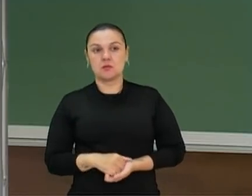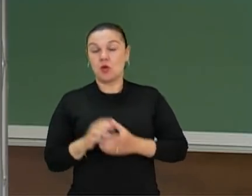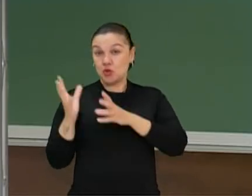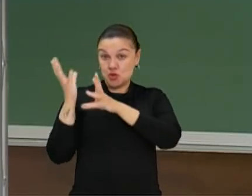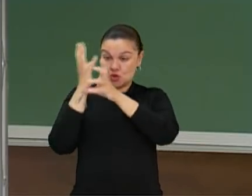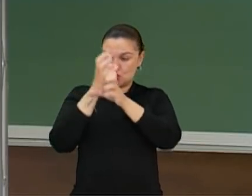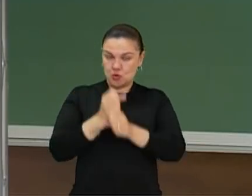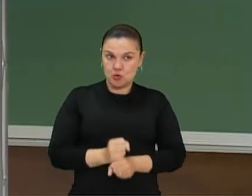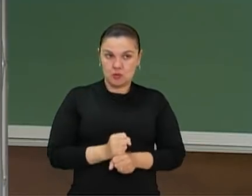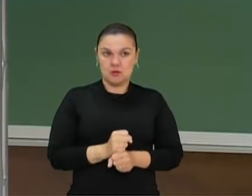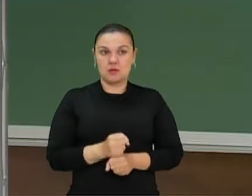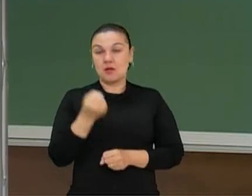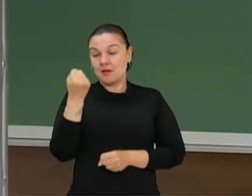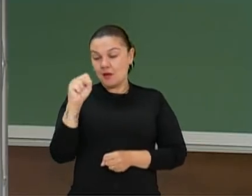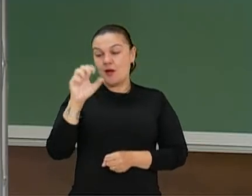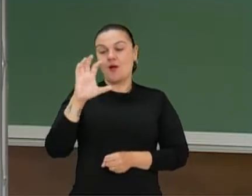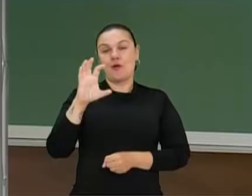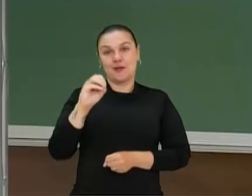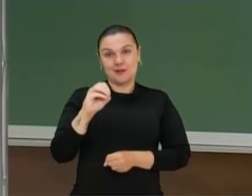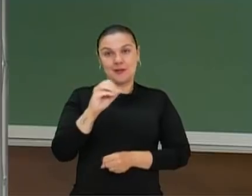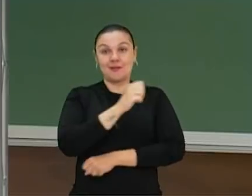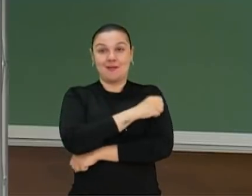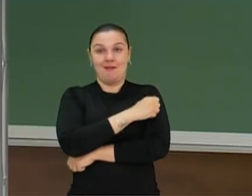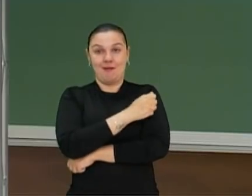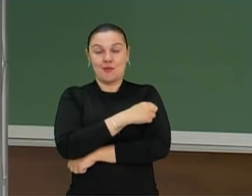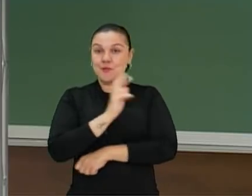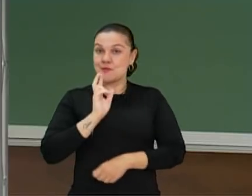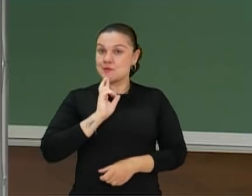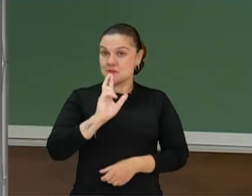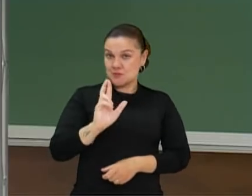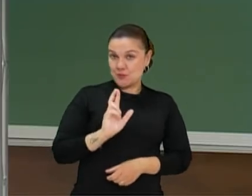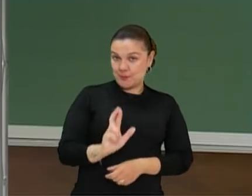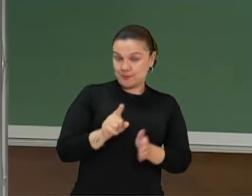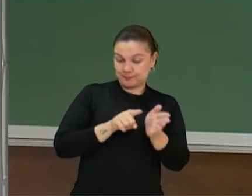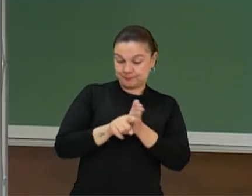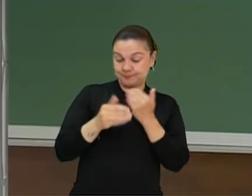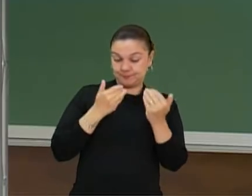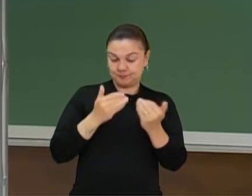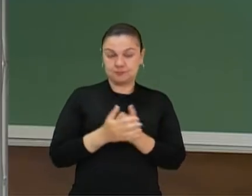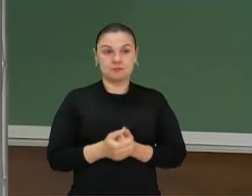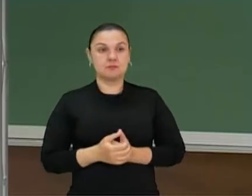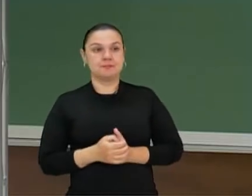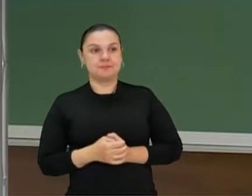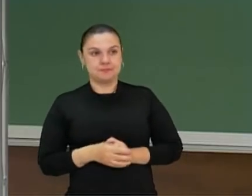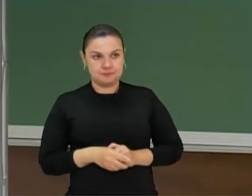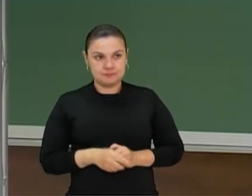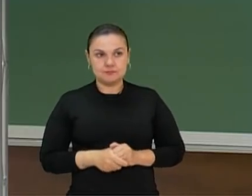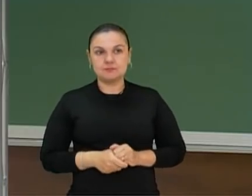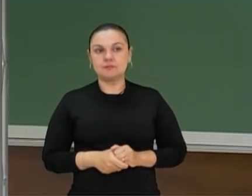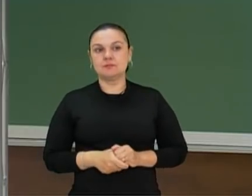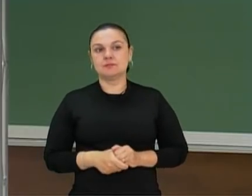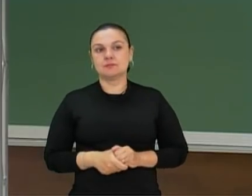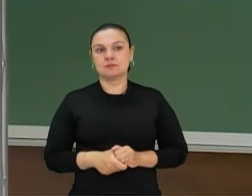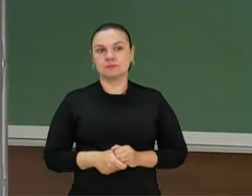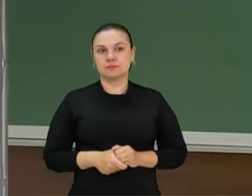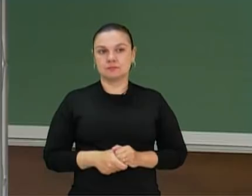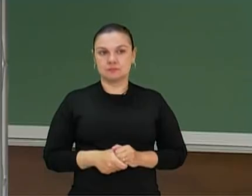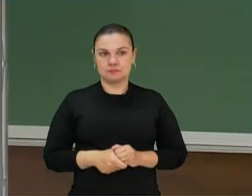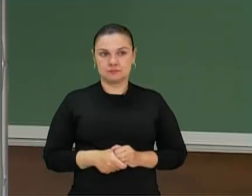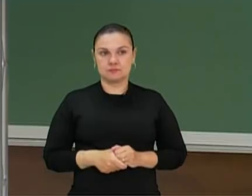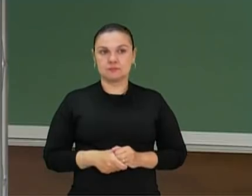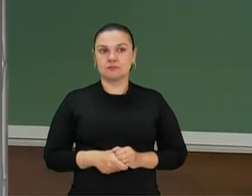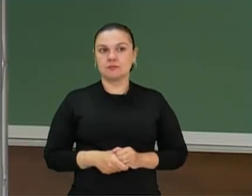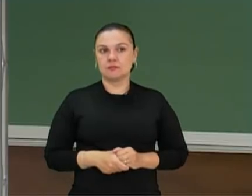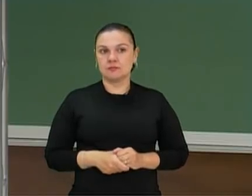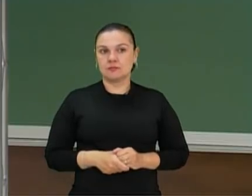num total de 80 alunos que foram entrevistados. Então, nessa escola, se entrevistou 80 alunos.